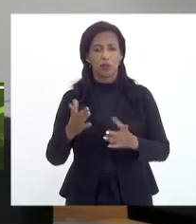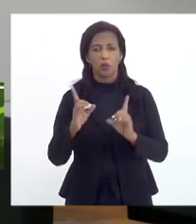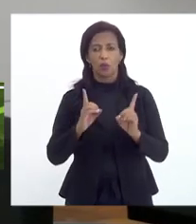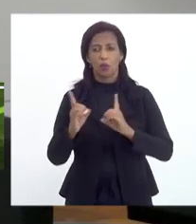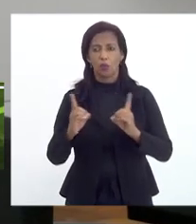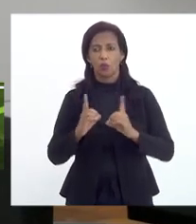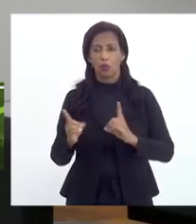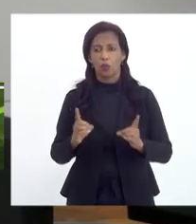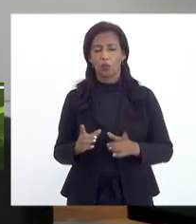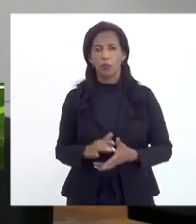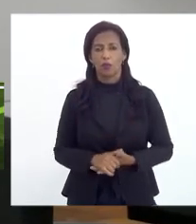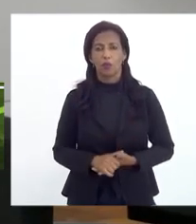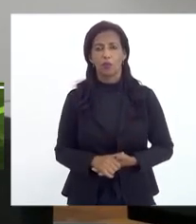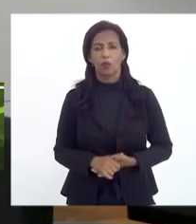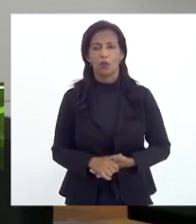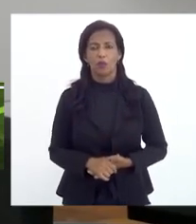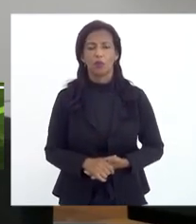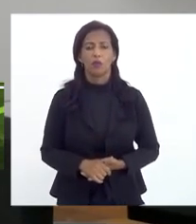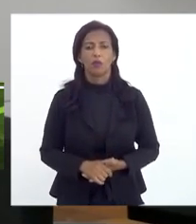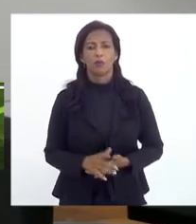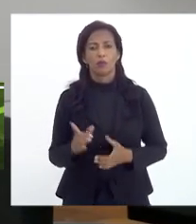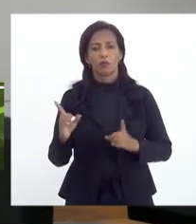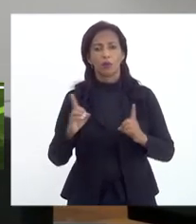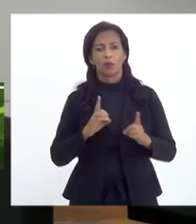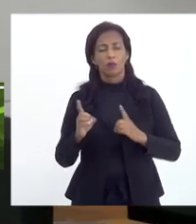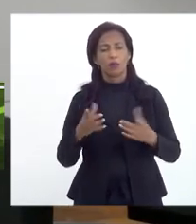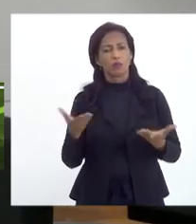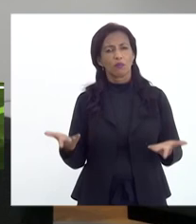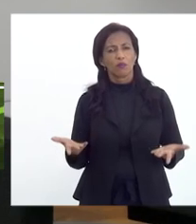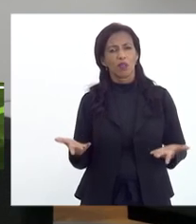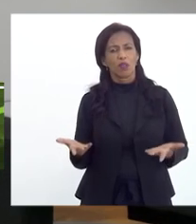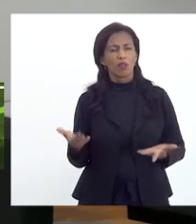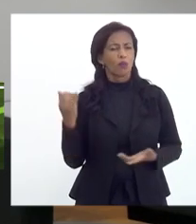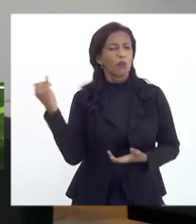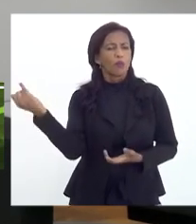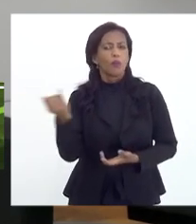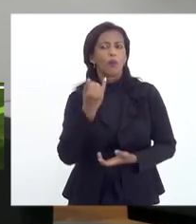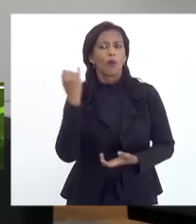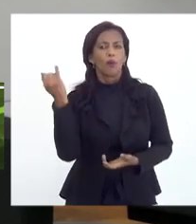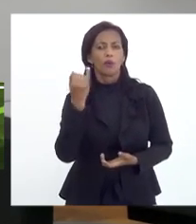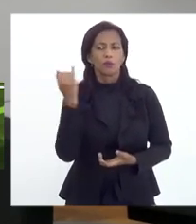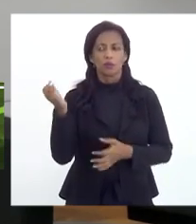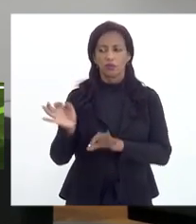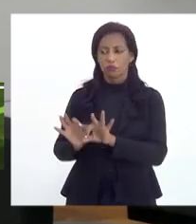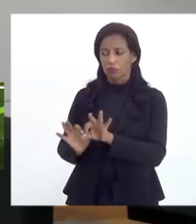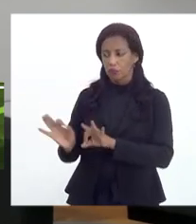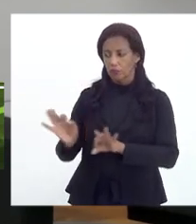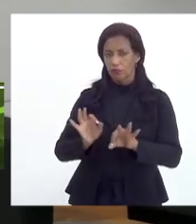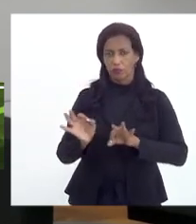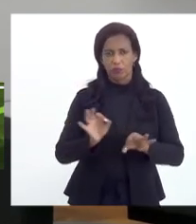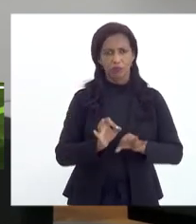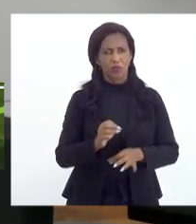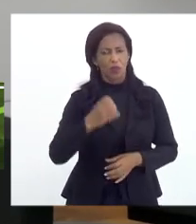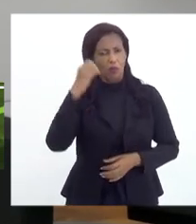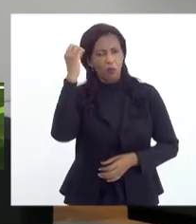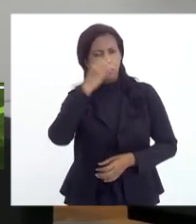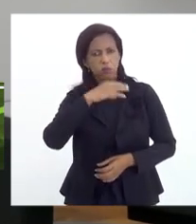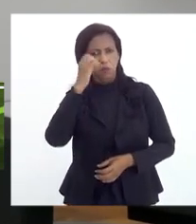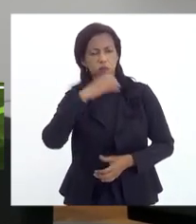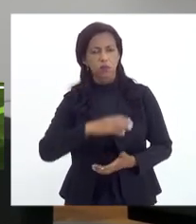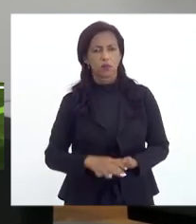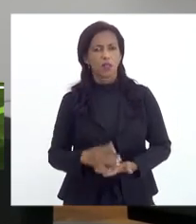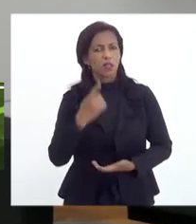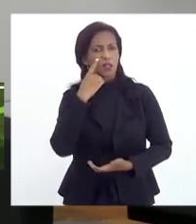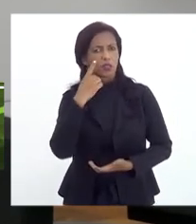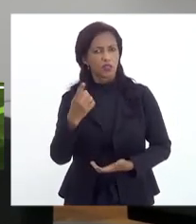concluir Por favor Deputado Pois não Onde se trouxe Um debate Tão fundamental De maneira Absurda A gente